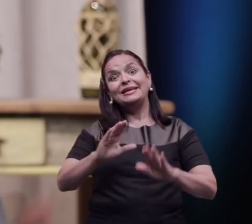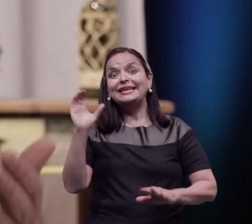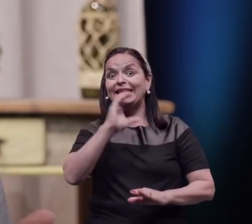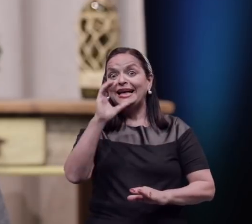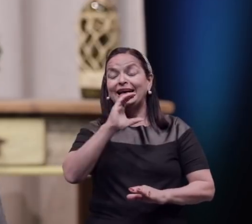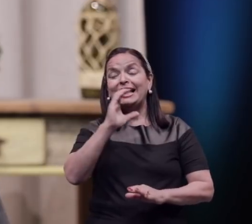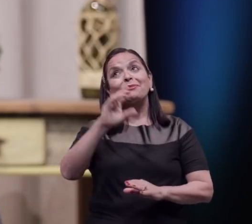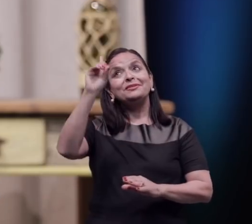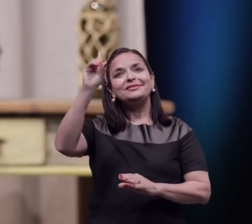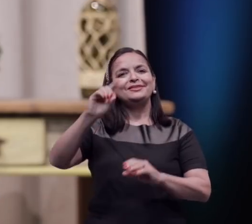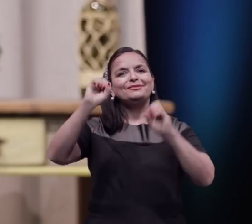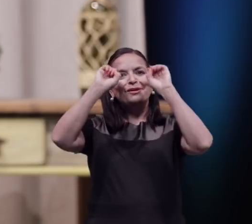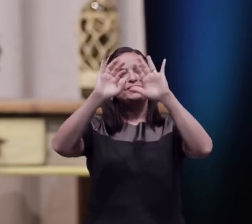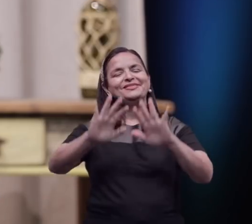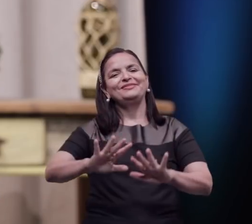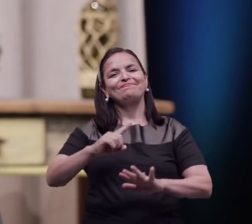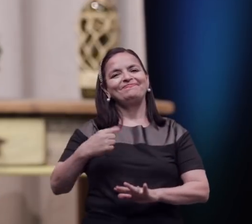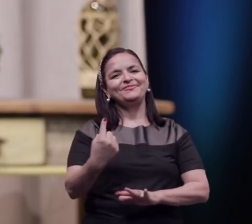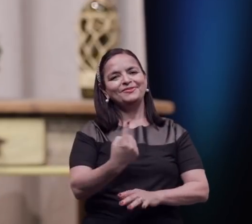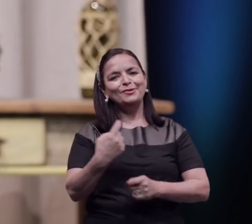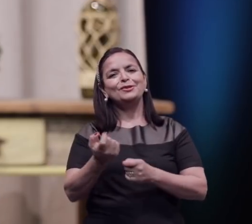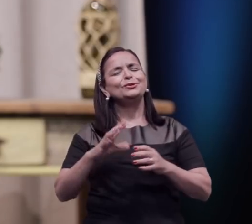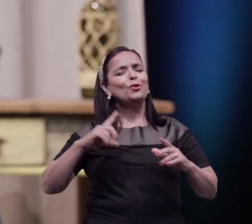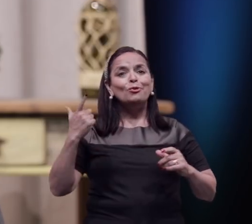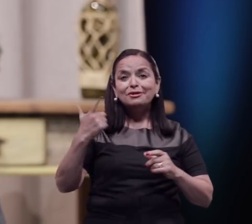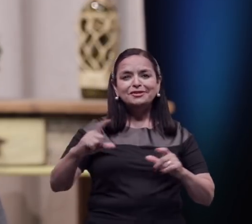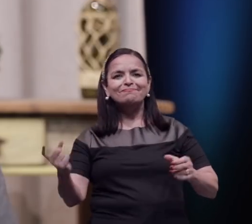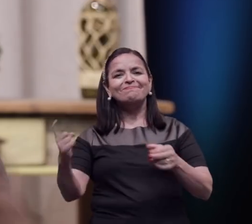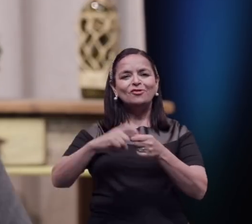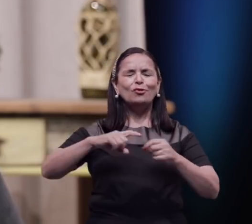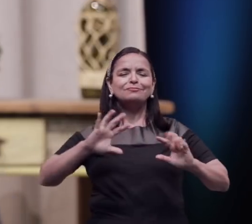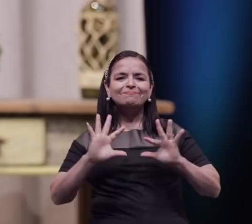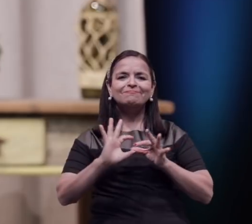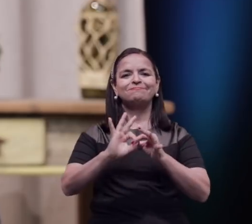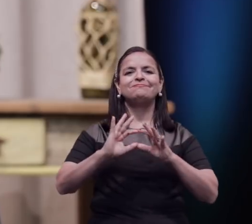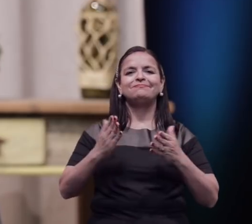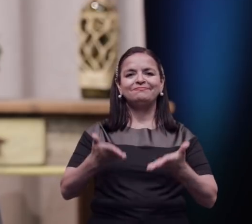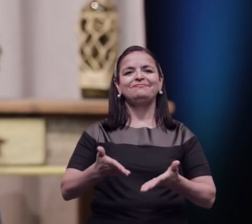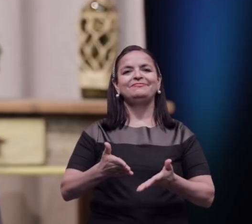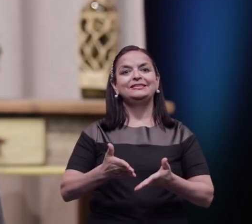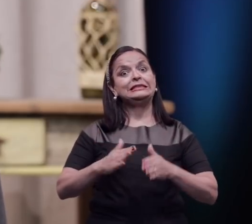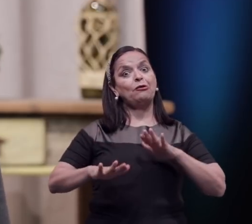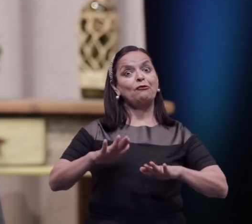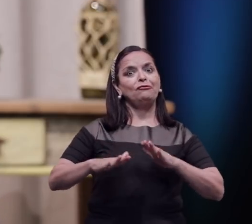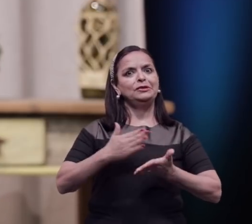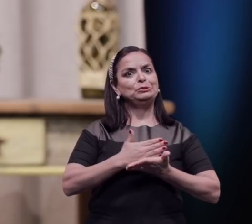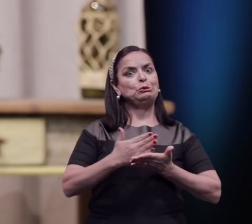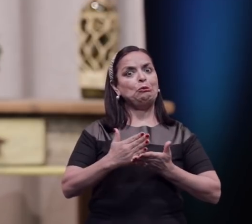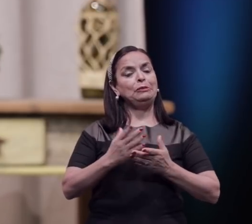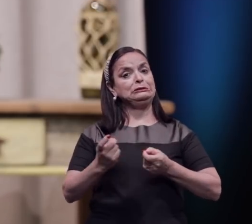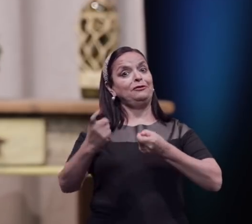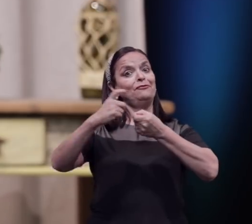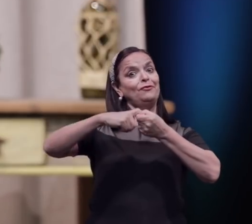certamente, muito em breve, o Senhor vai nos abençoar para que estejamos todos juntos novamente. Bom, talvez no